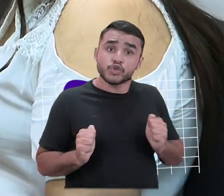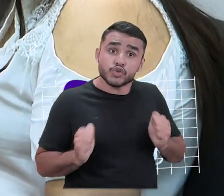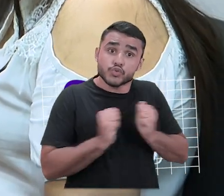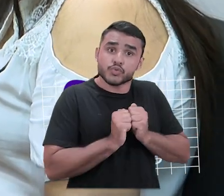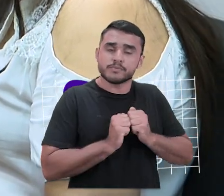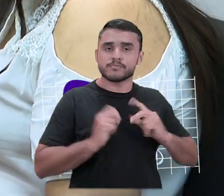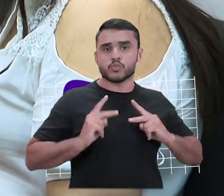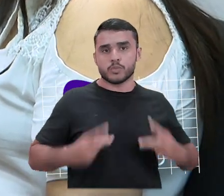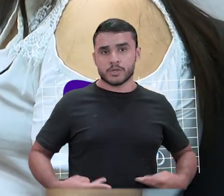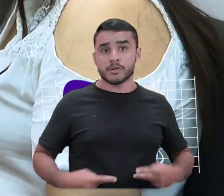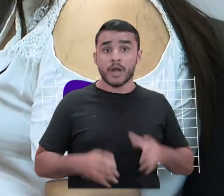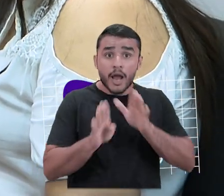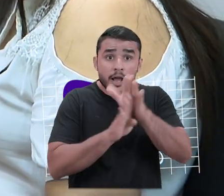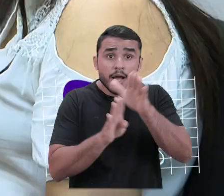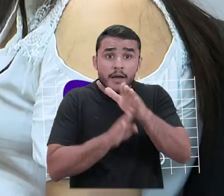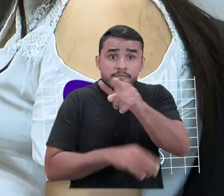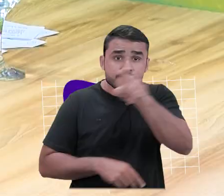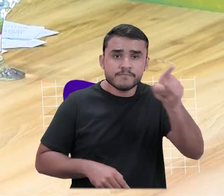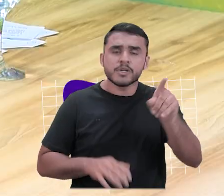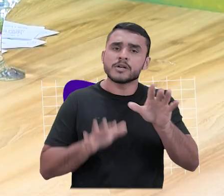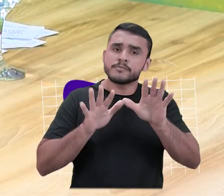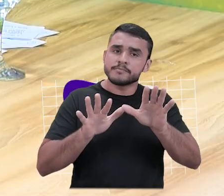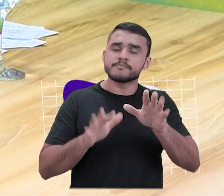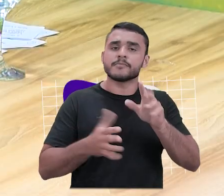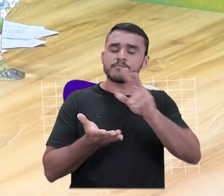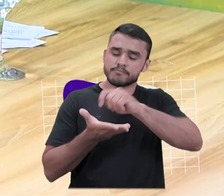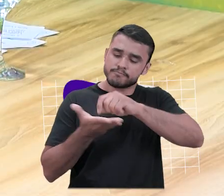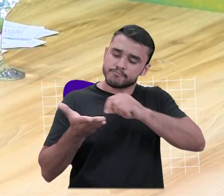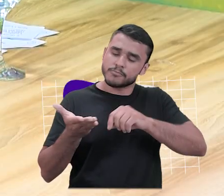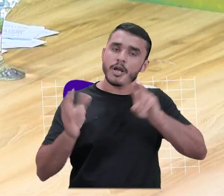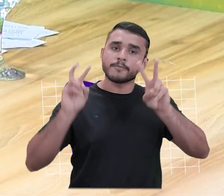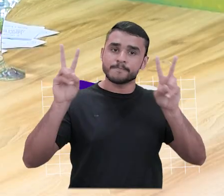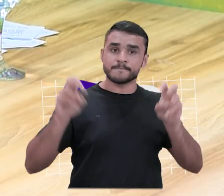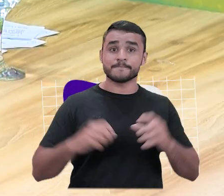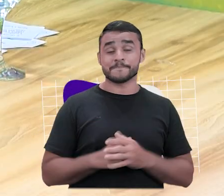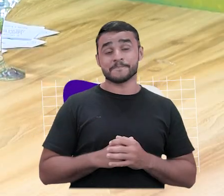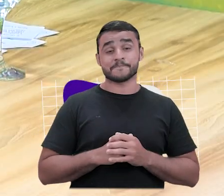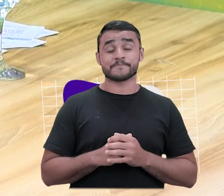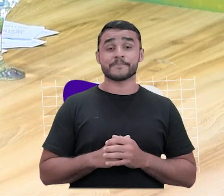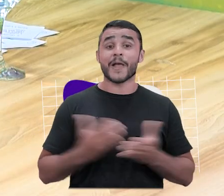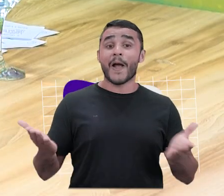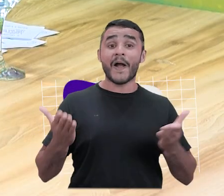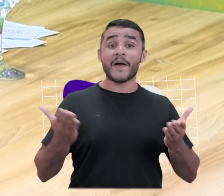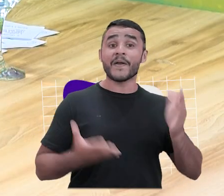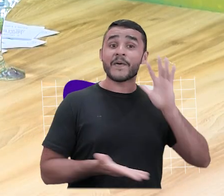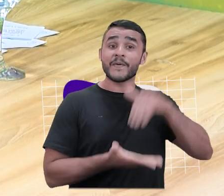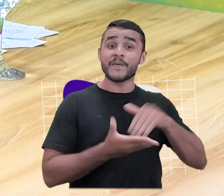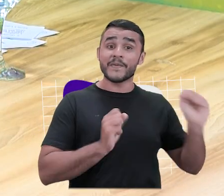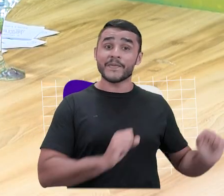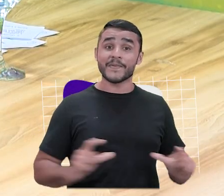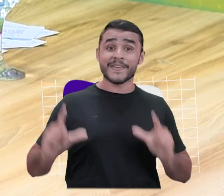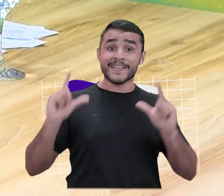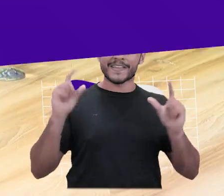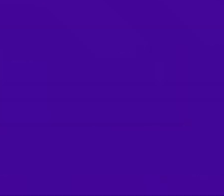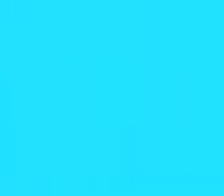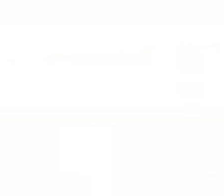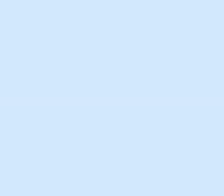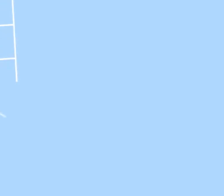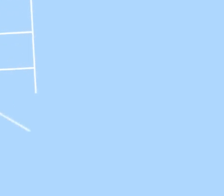coisa. Então, acho que seria nessa linha a minha carta. Por último, temos o quadro Trio